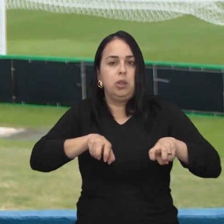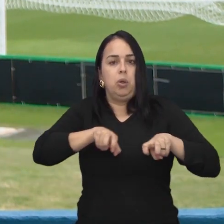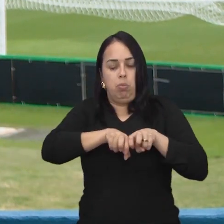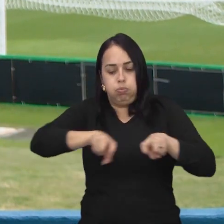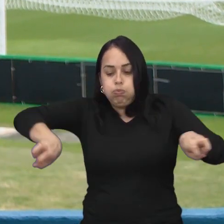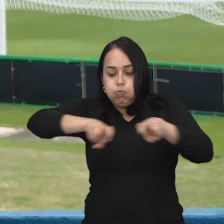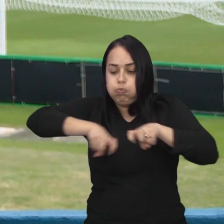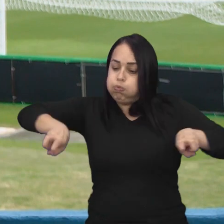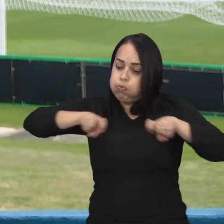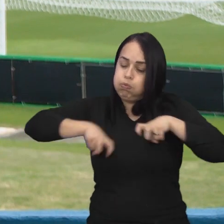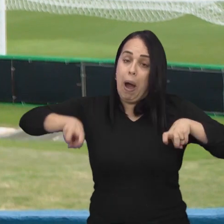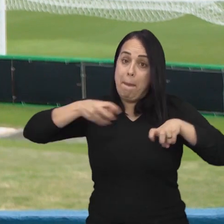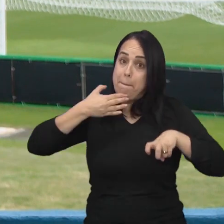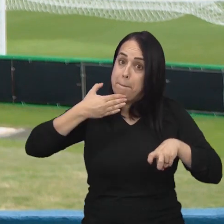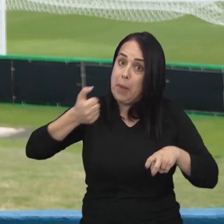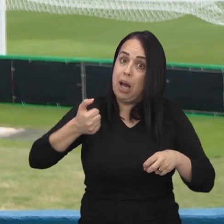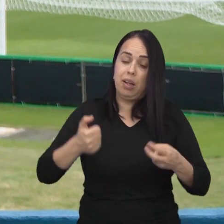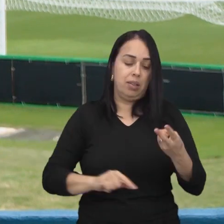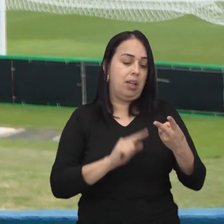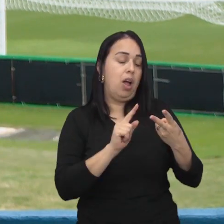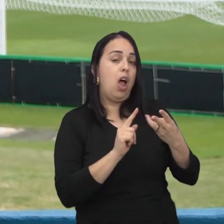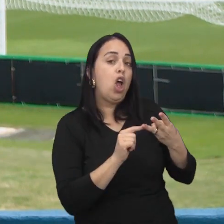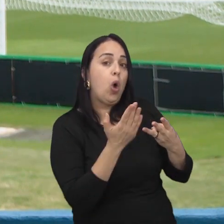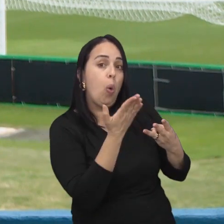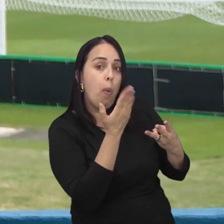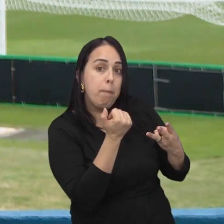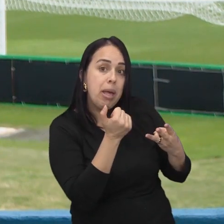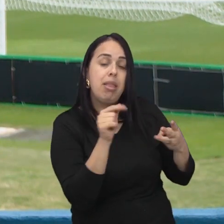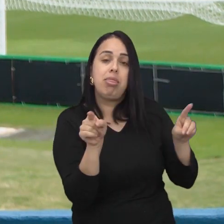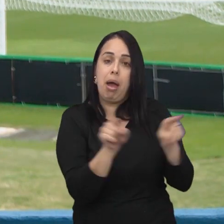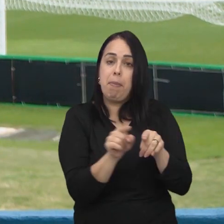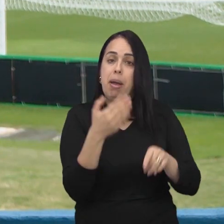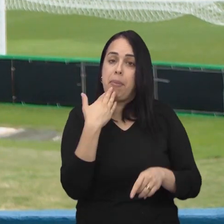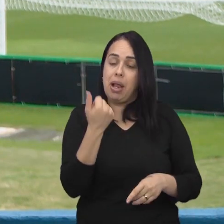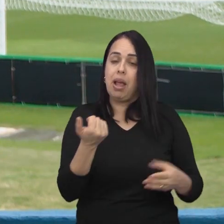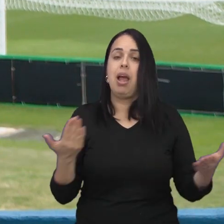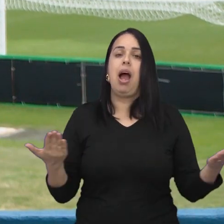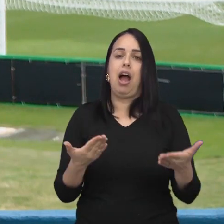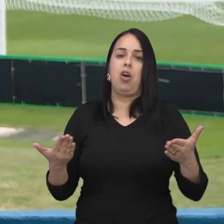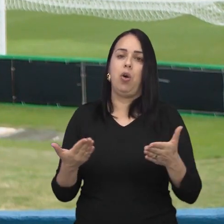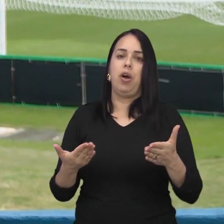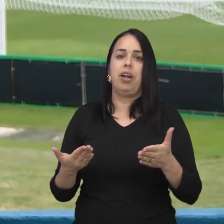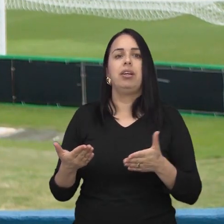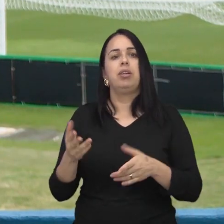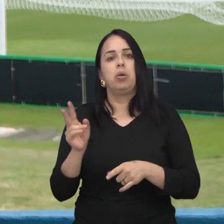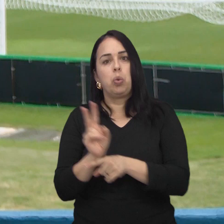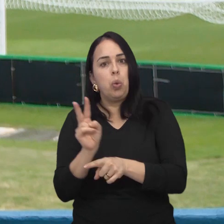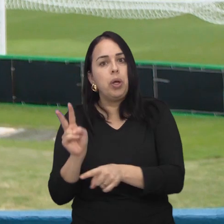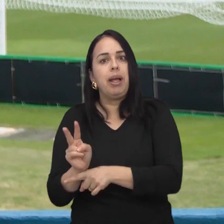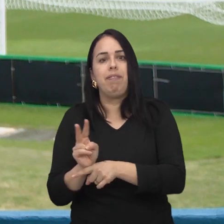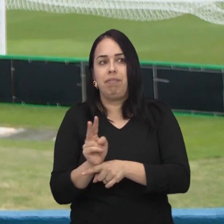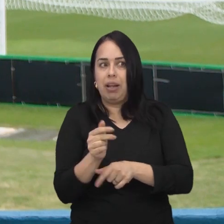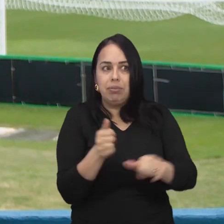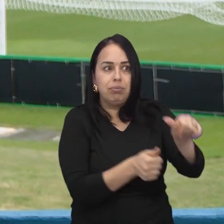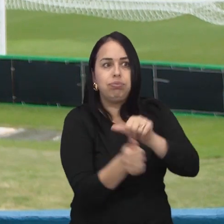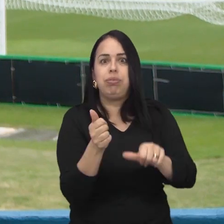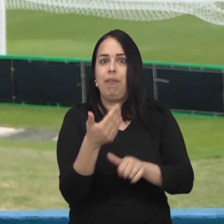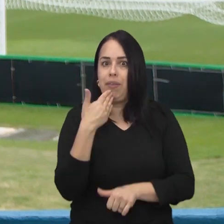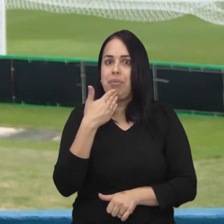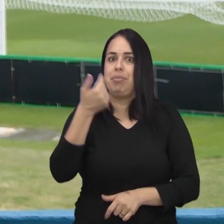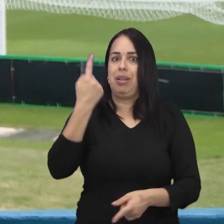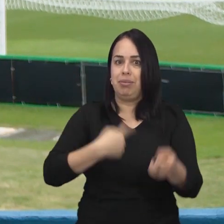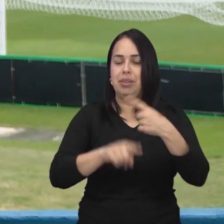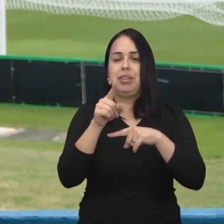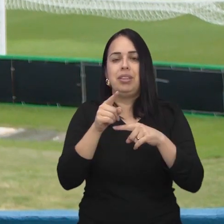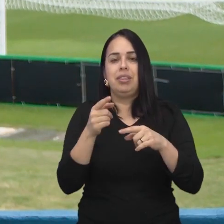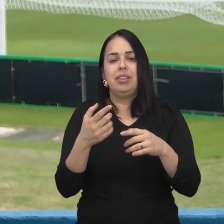hoje, ampliar, melhorar, parte de alimentação. Então são coisas que agora, com a gestão do próprio clube, vai ser melhor. A gente vai ter um